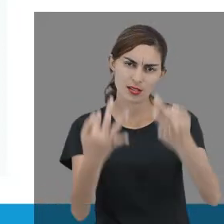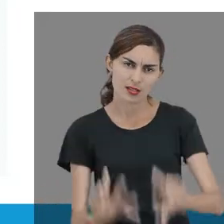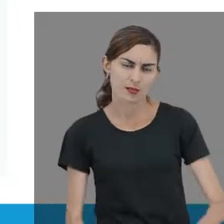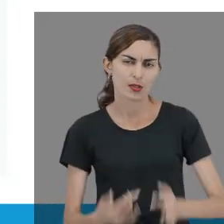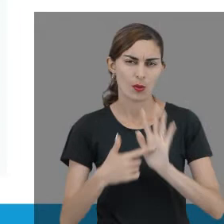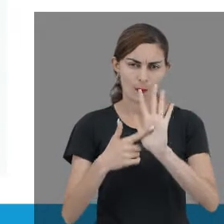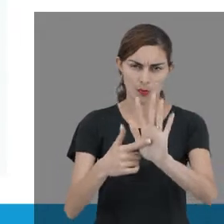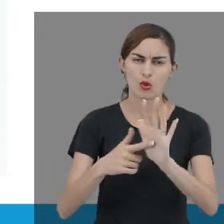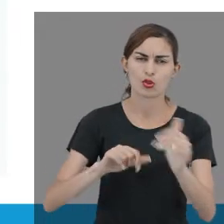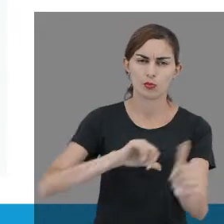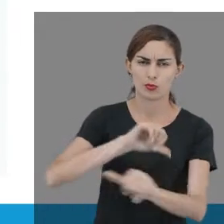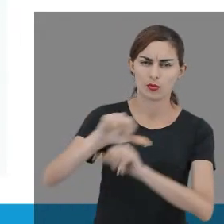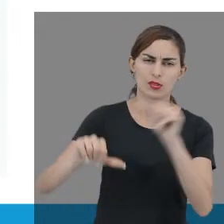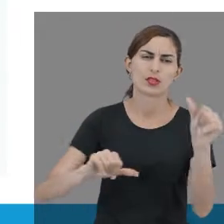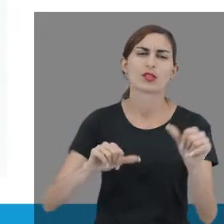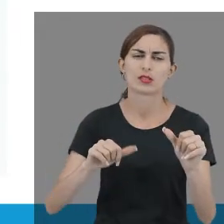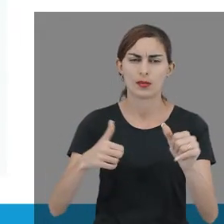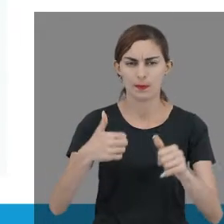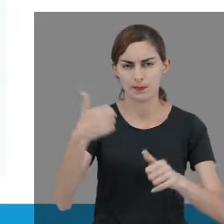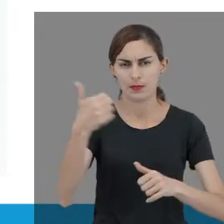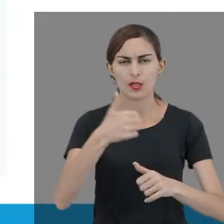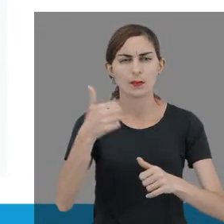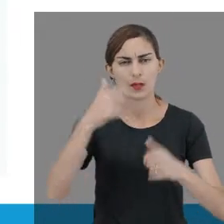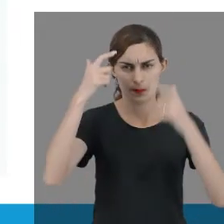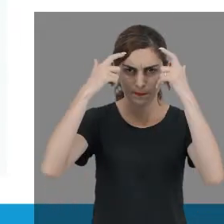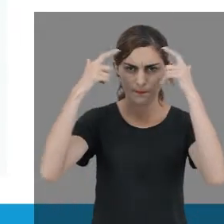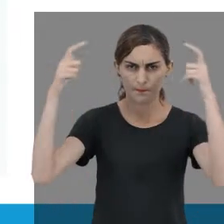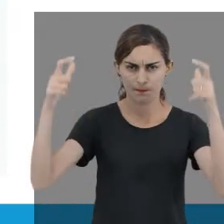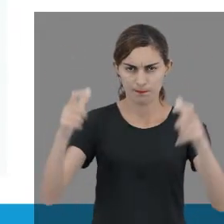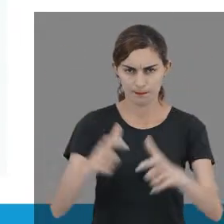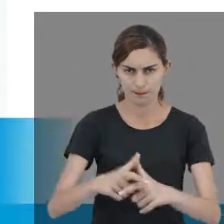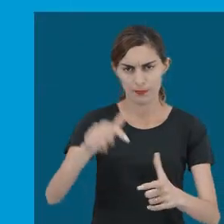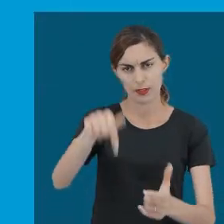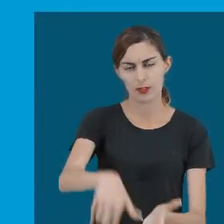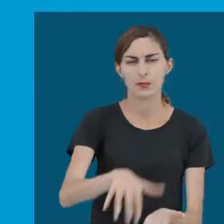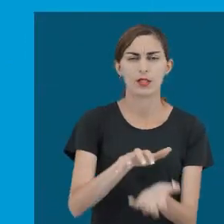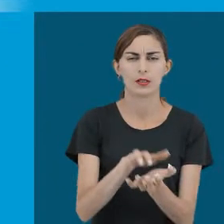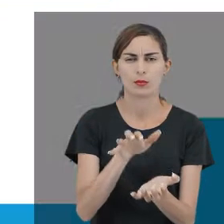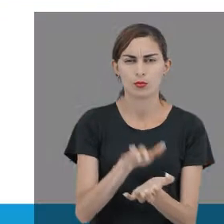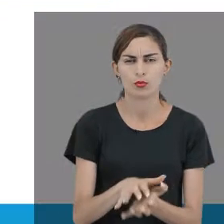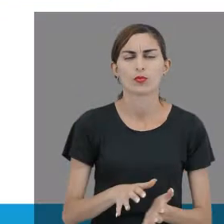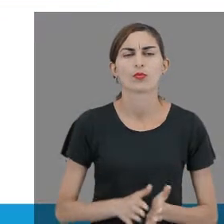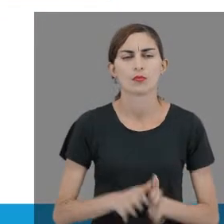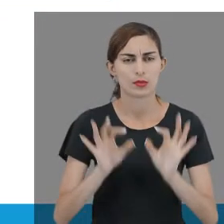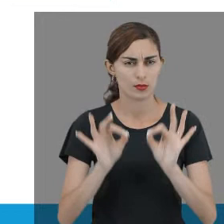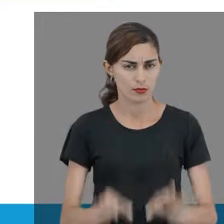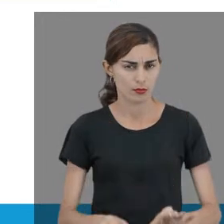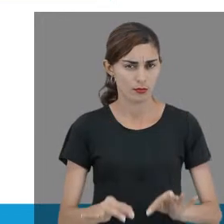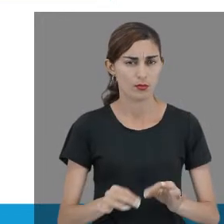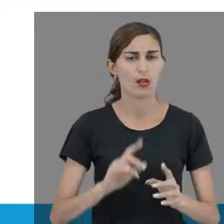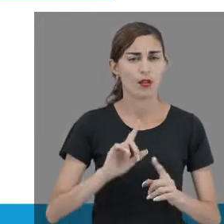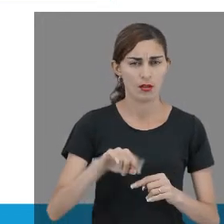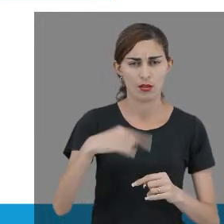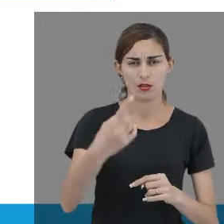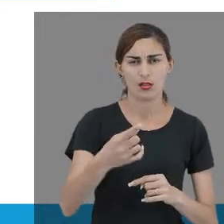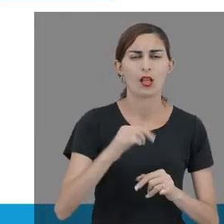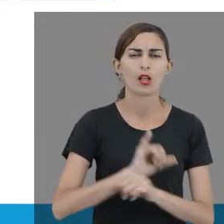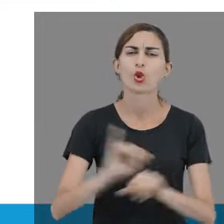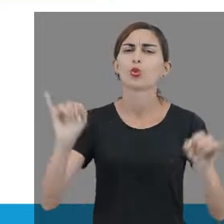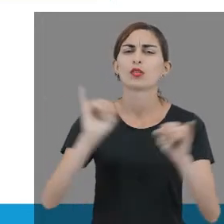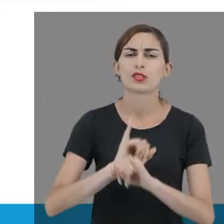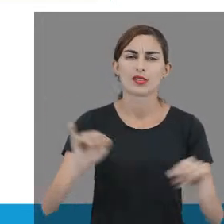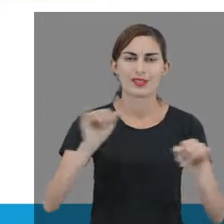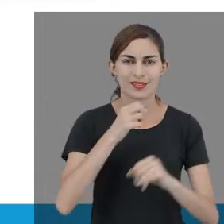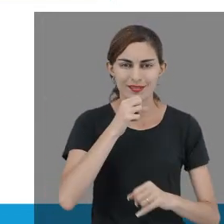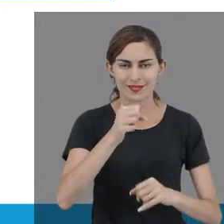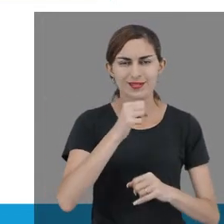essa alteração do padrão. Foi o primeiro momento da microcefalia em Pernambuco. Certo? Nesse slide seguinte, a gente vê as notícias,